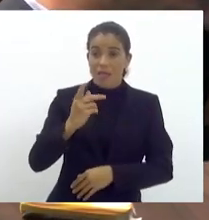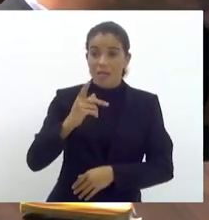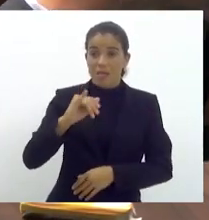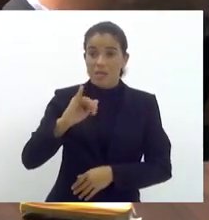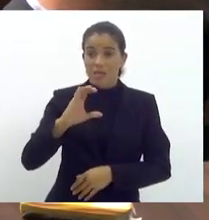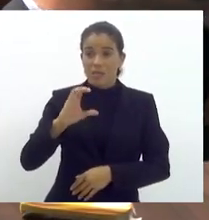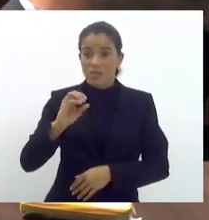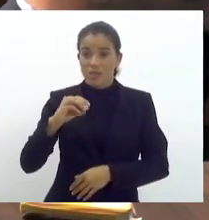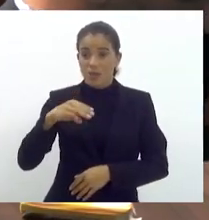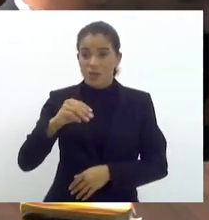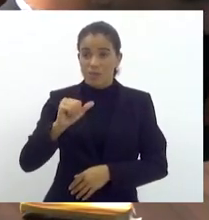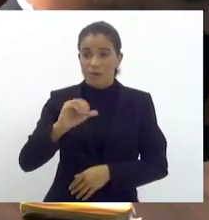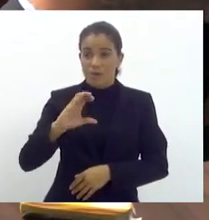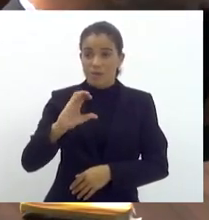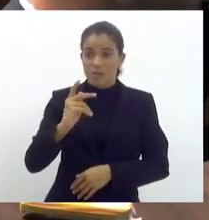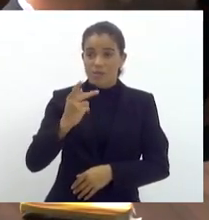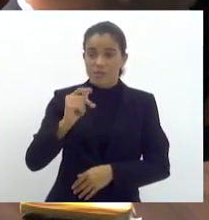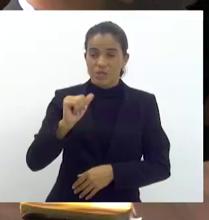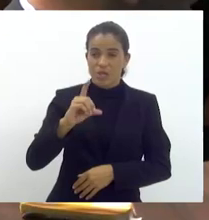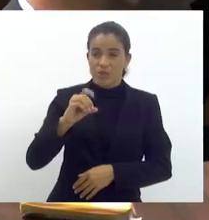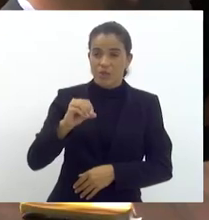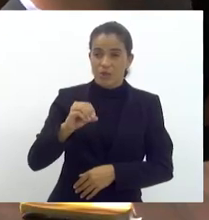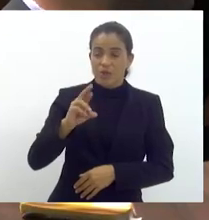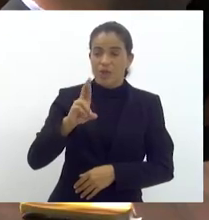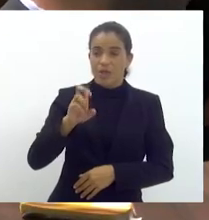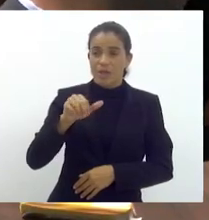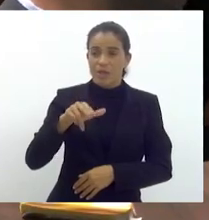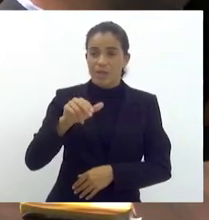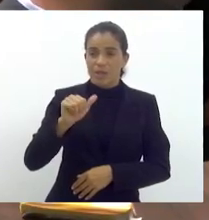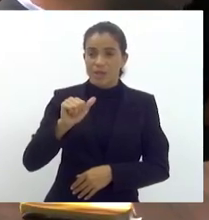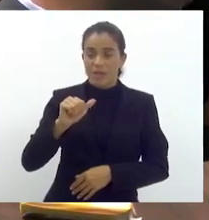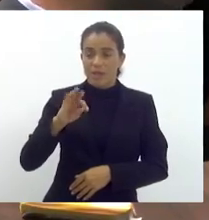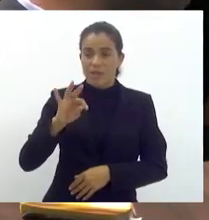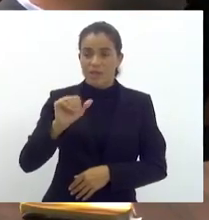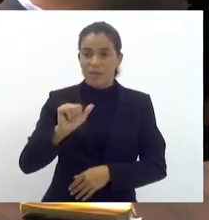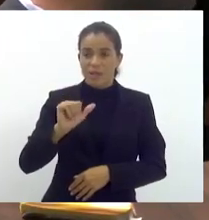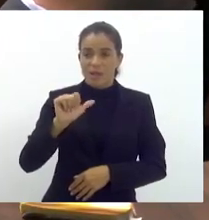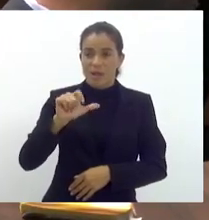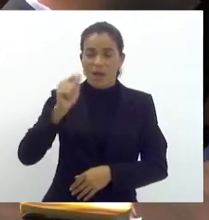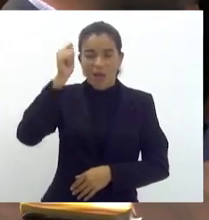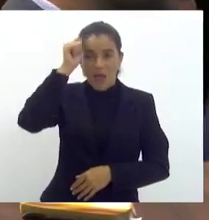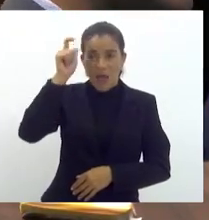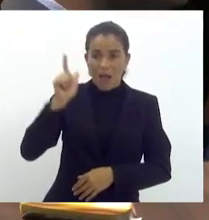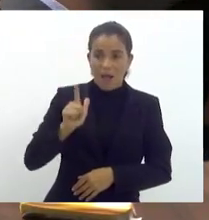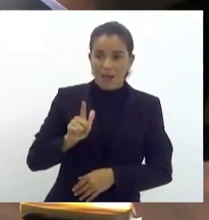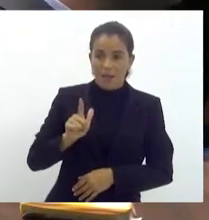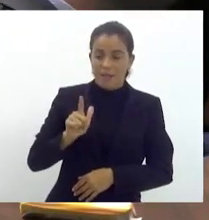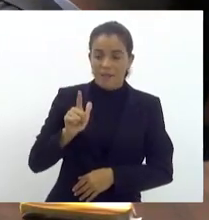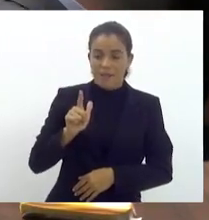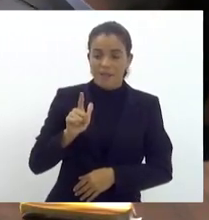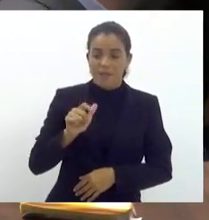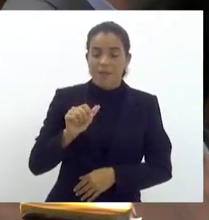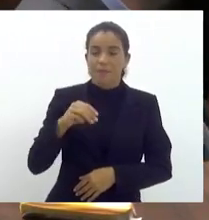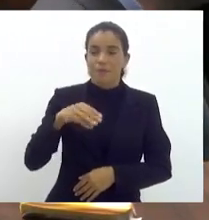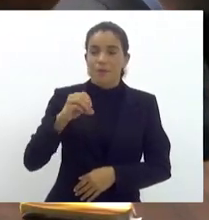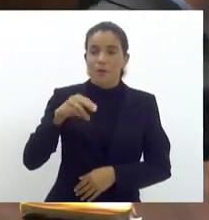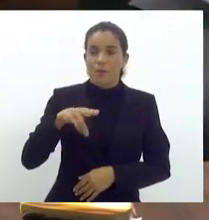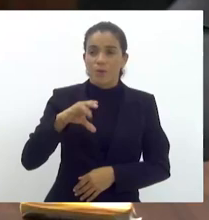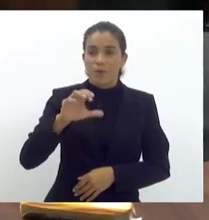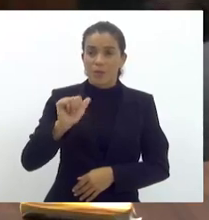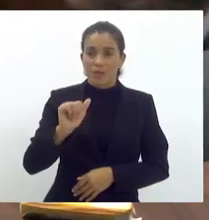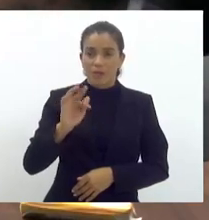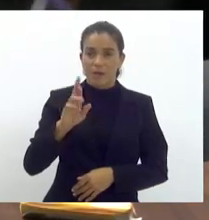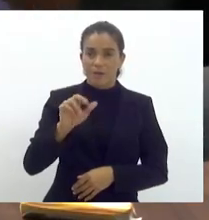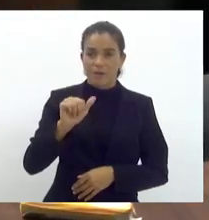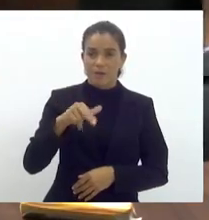é o autor Renato Souza tia Ju Alana Passos Mônica Francisco